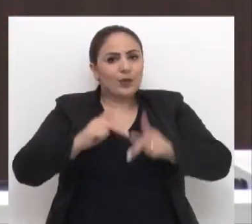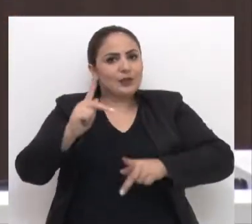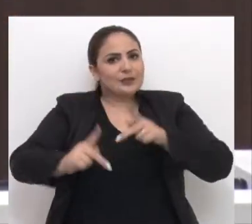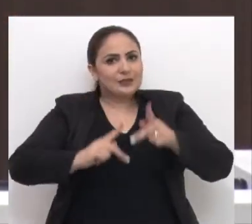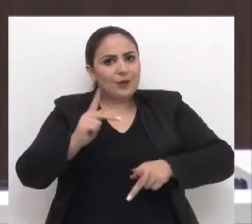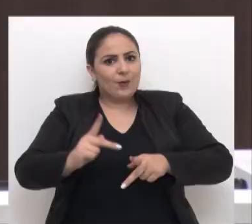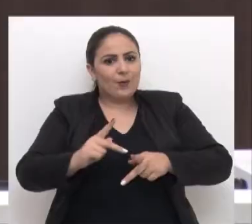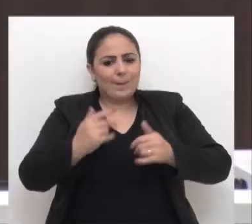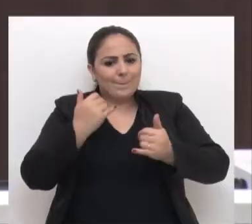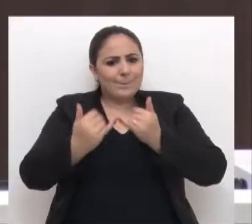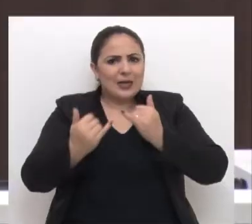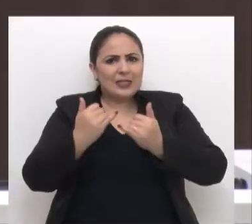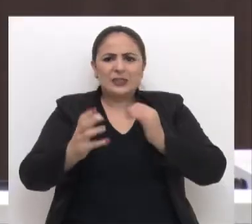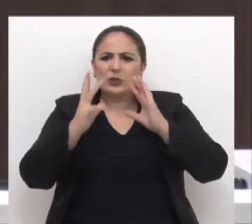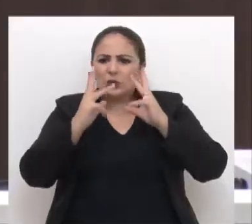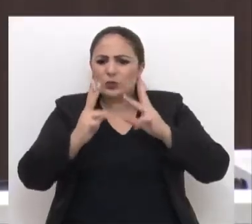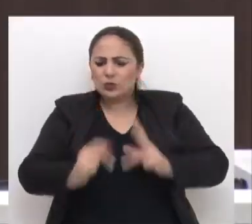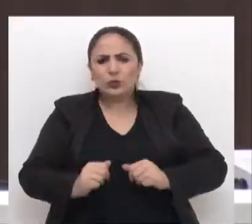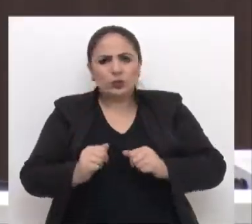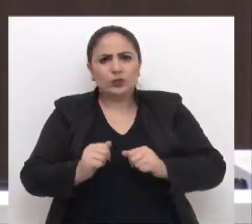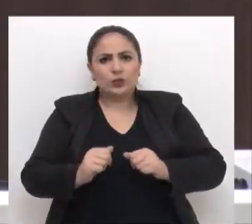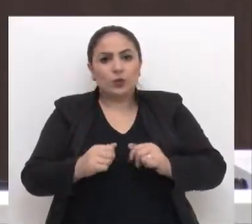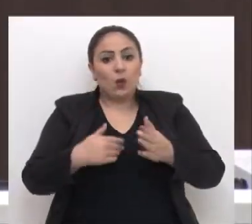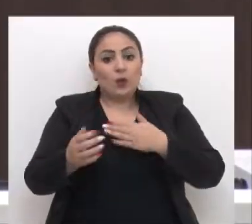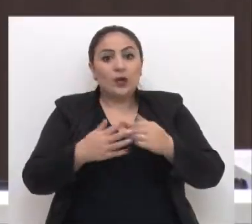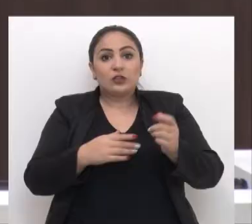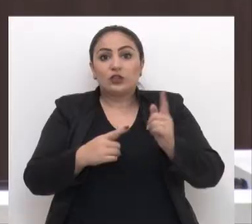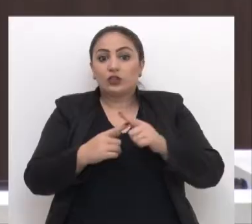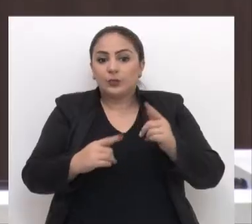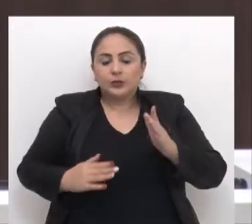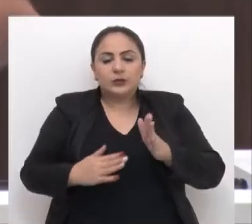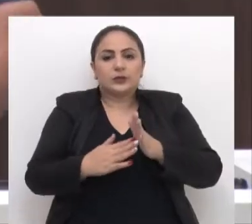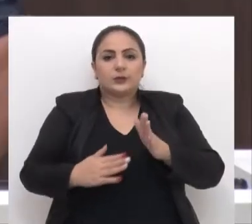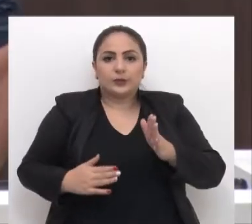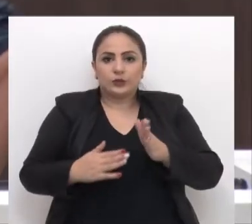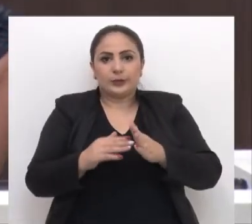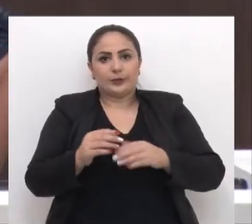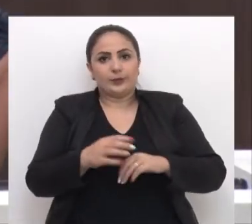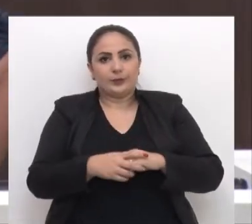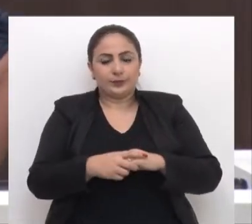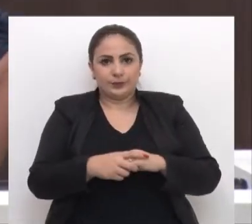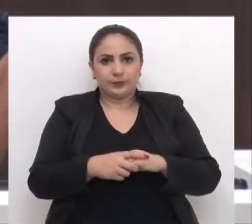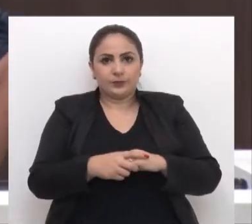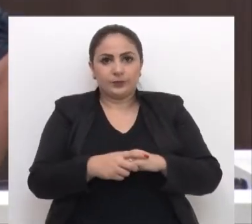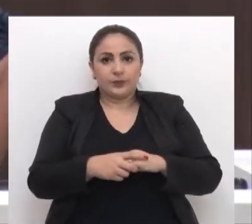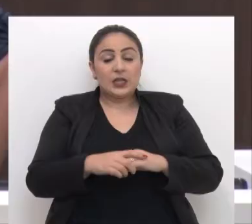para a nossa população, parece que tem tudo quanto é tipo de impedimento.